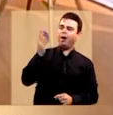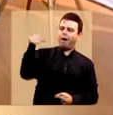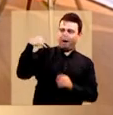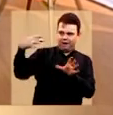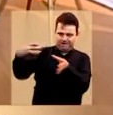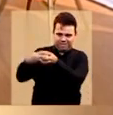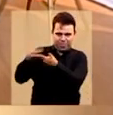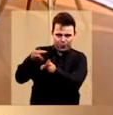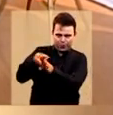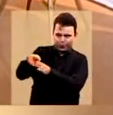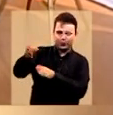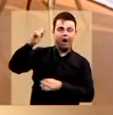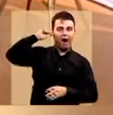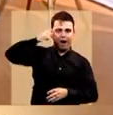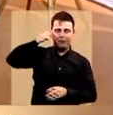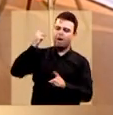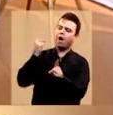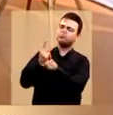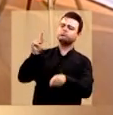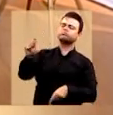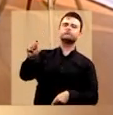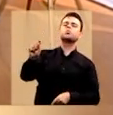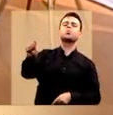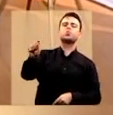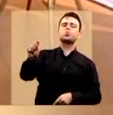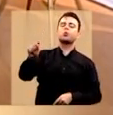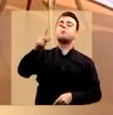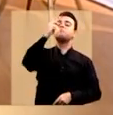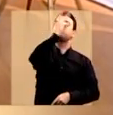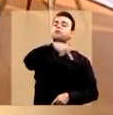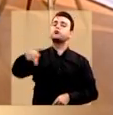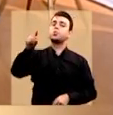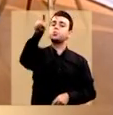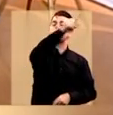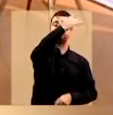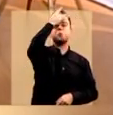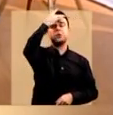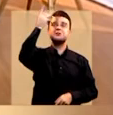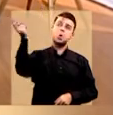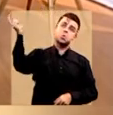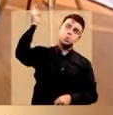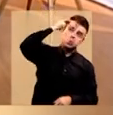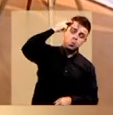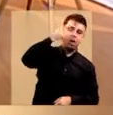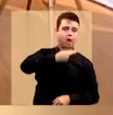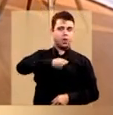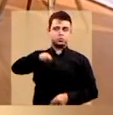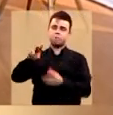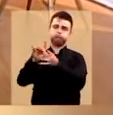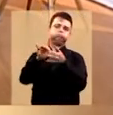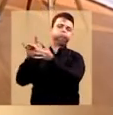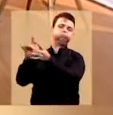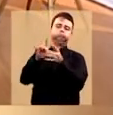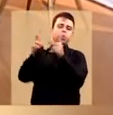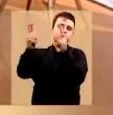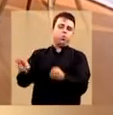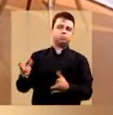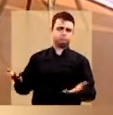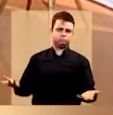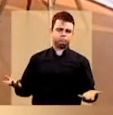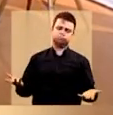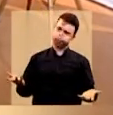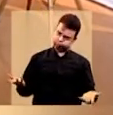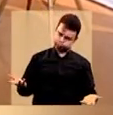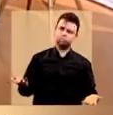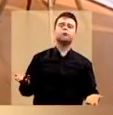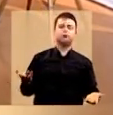no primeiro ano do Conselho Afro, o que eu observei dos professores é o entendimento que cultura africana estava ligada apenas à questão religiosa.